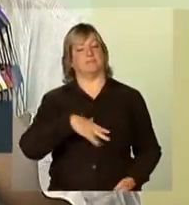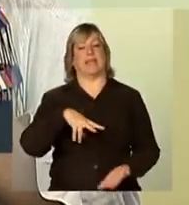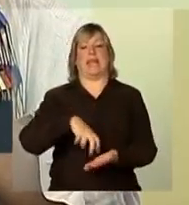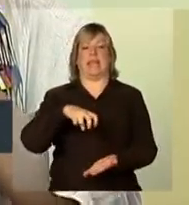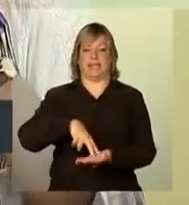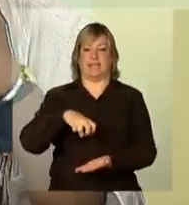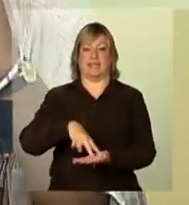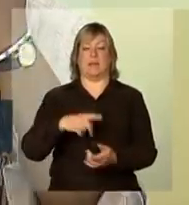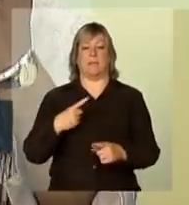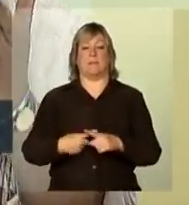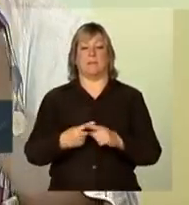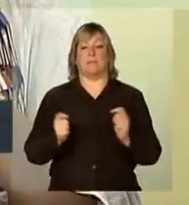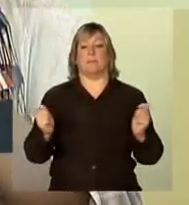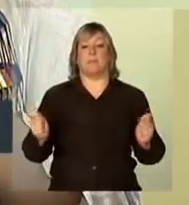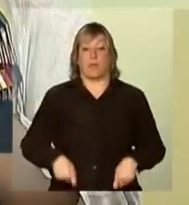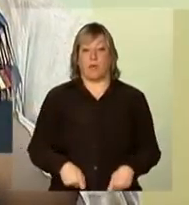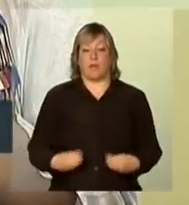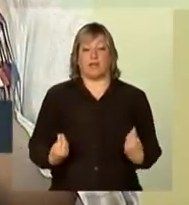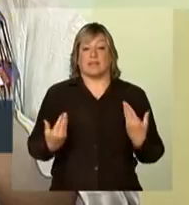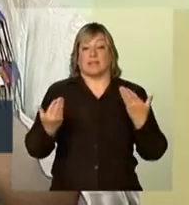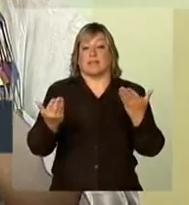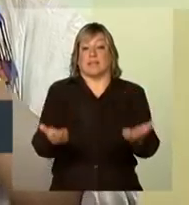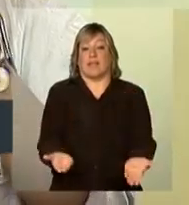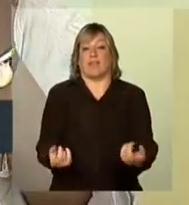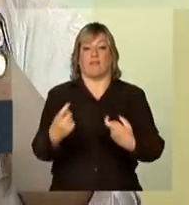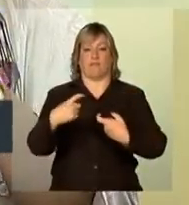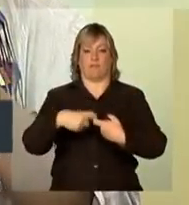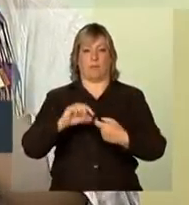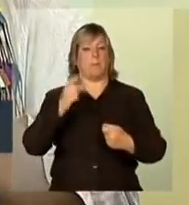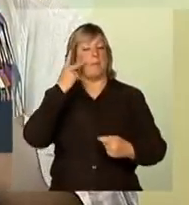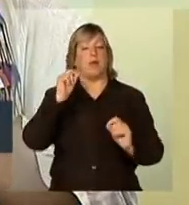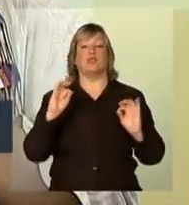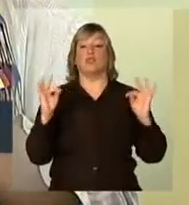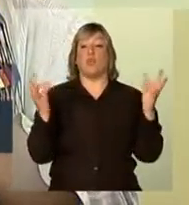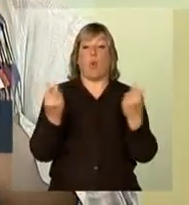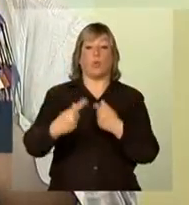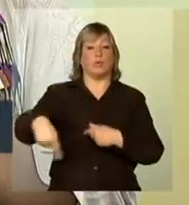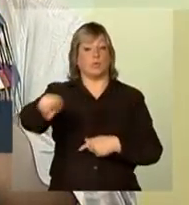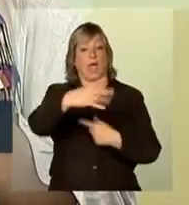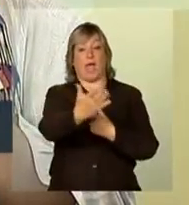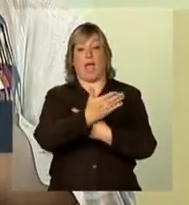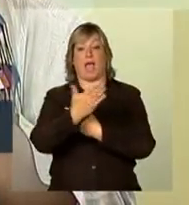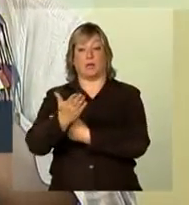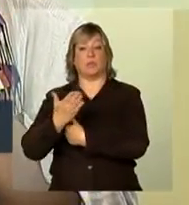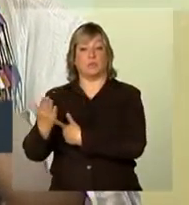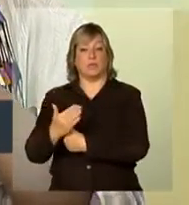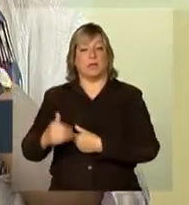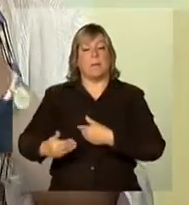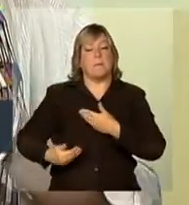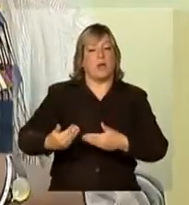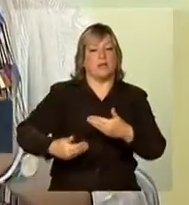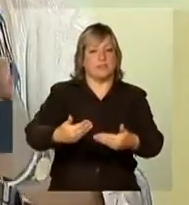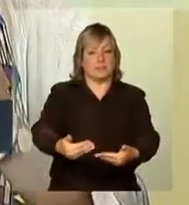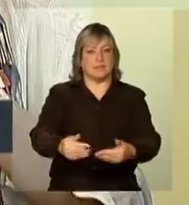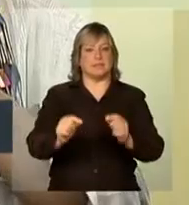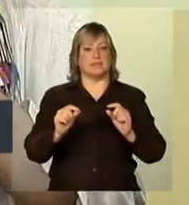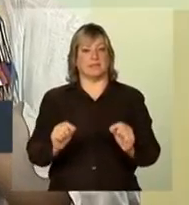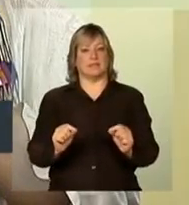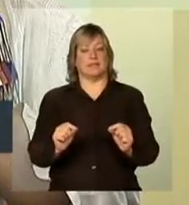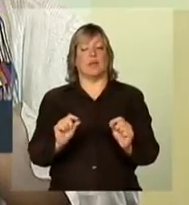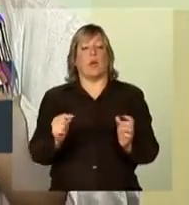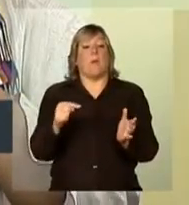alegria, né, poder devolver eh para todos quantos contribuíram com o processo ah em que